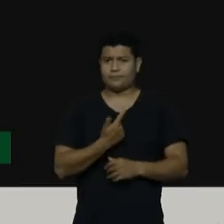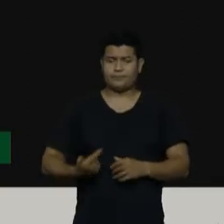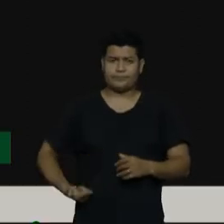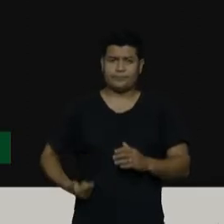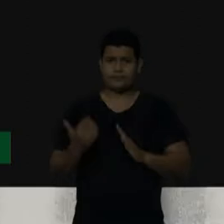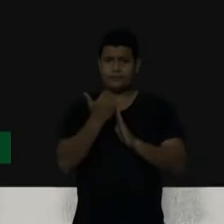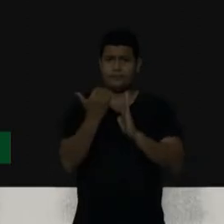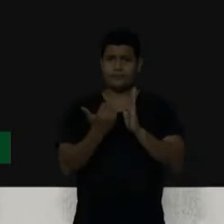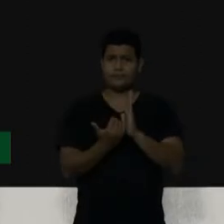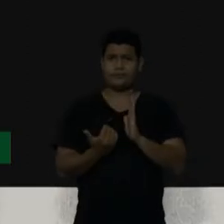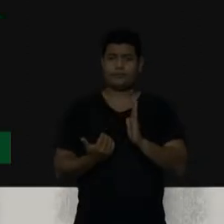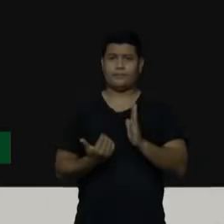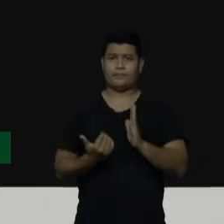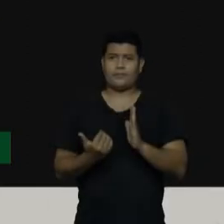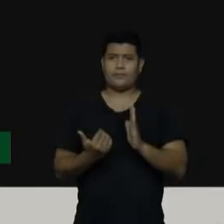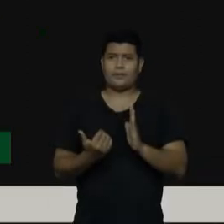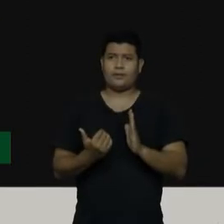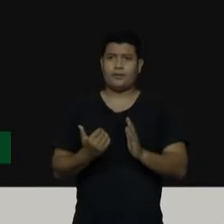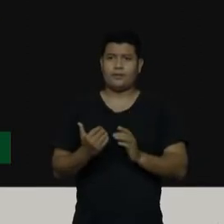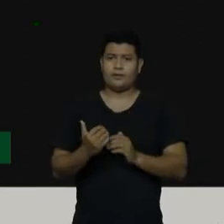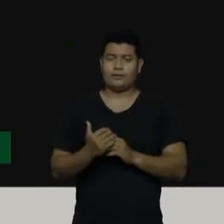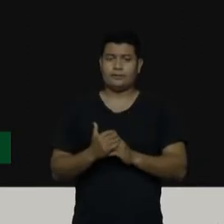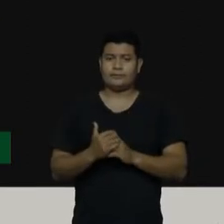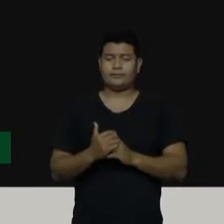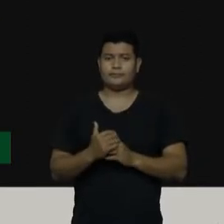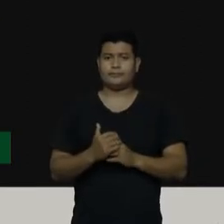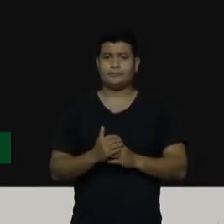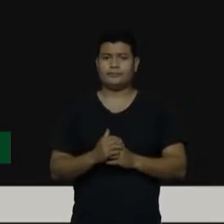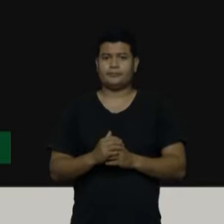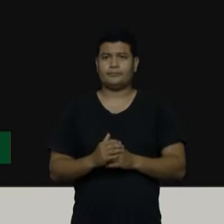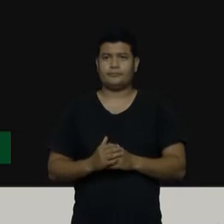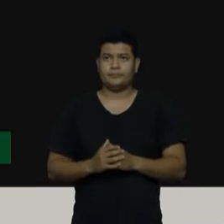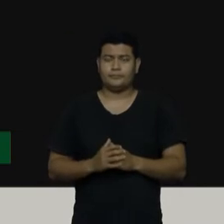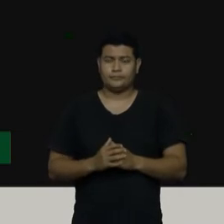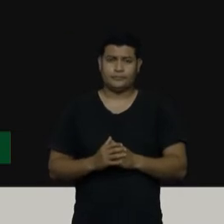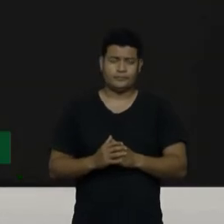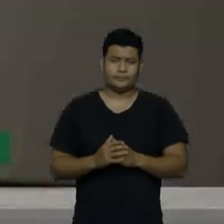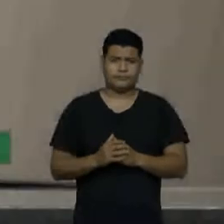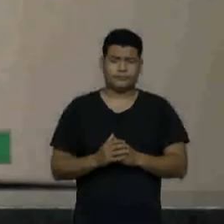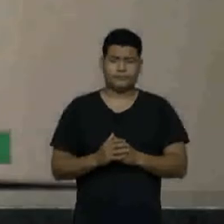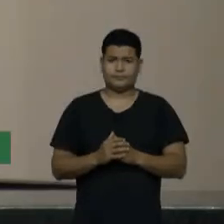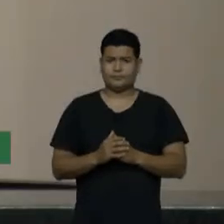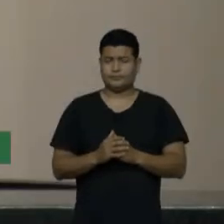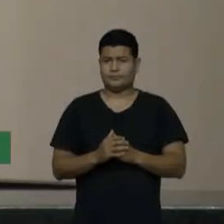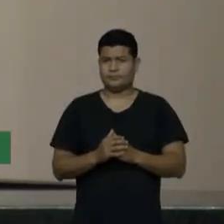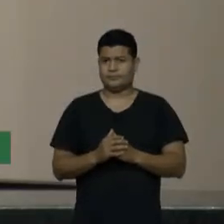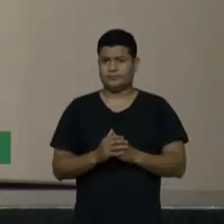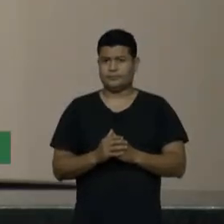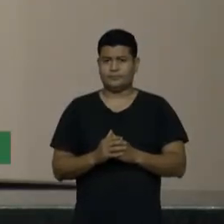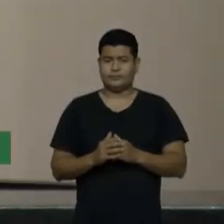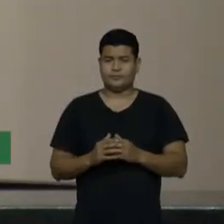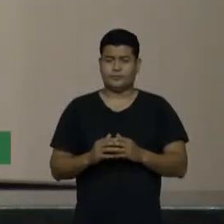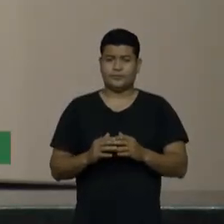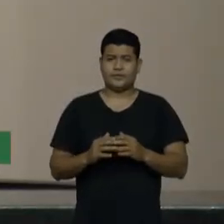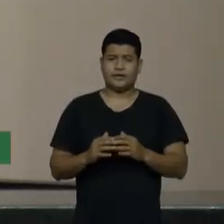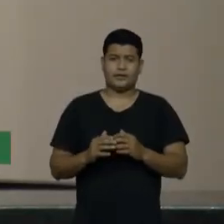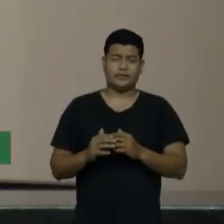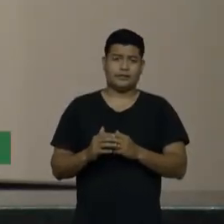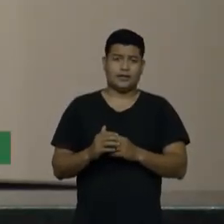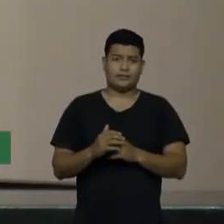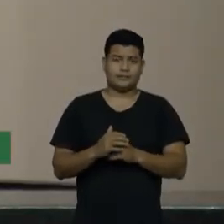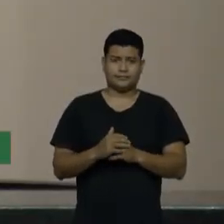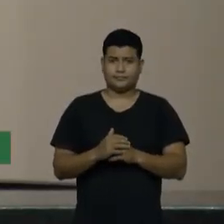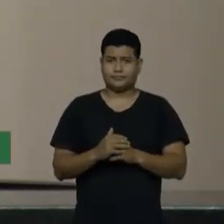Moradia. Parecer da Comissão de Constituição e Justiça pela admissibilidade. Em